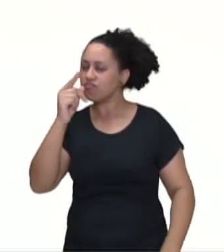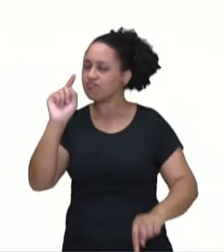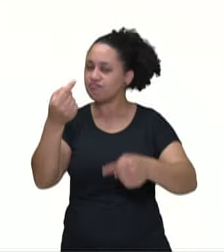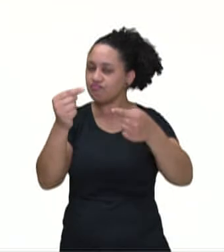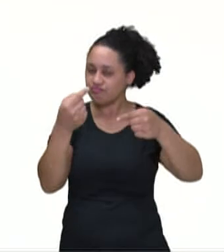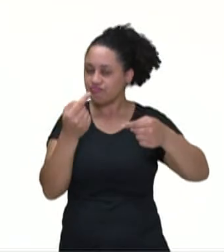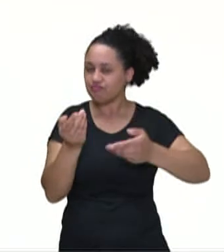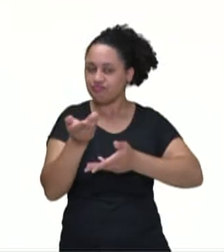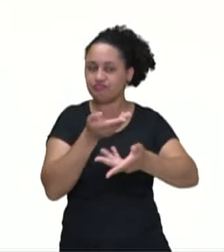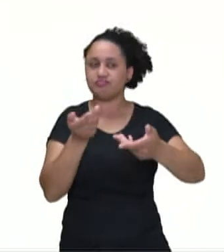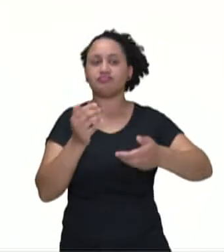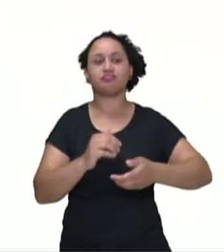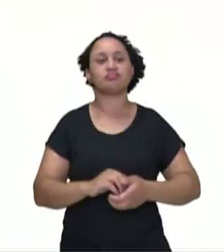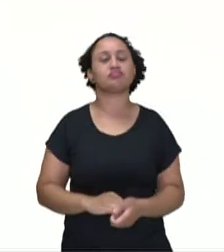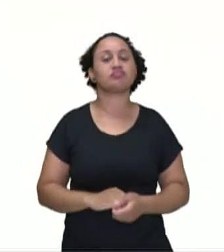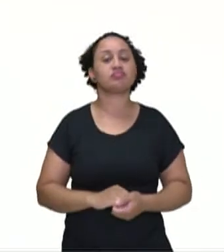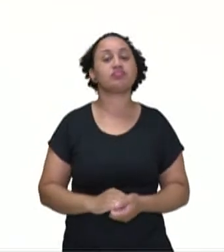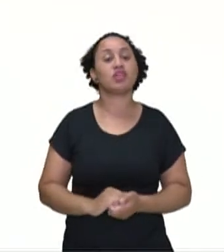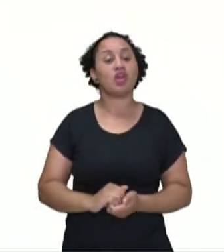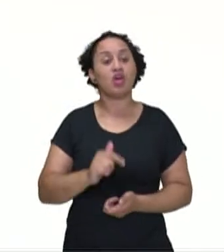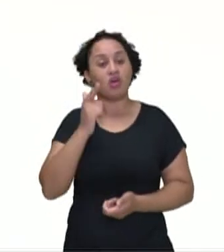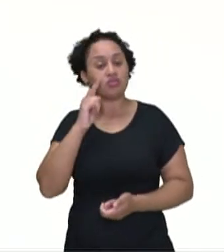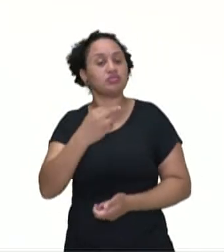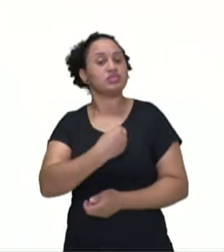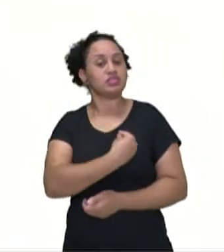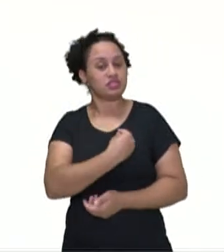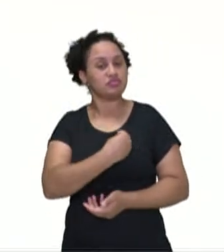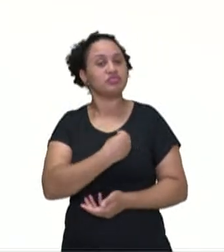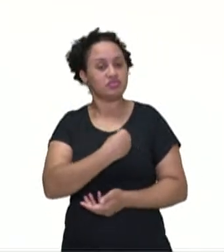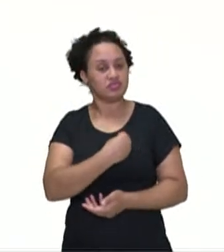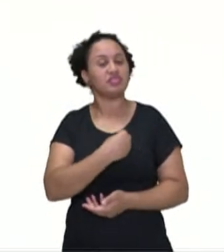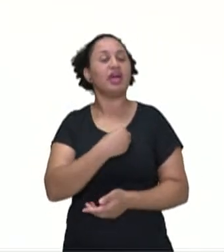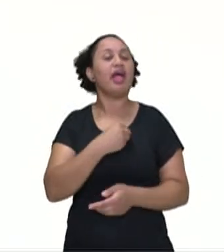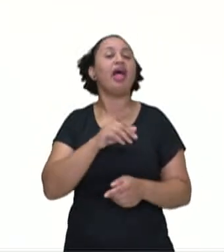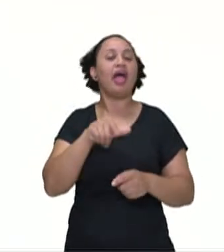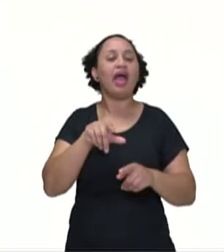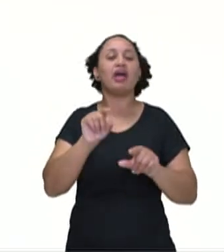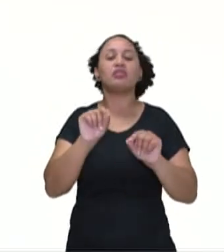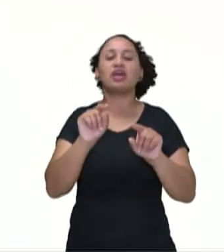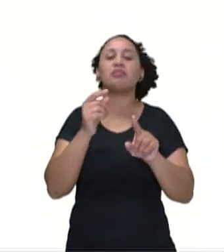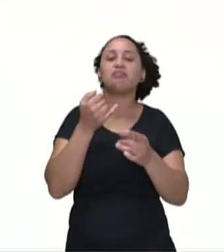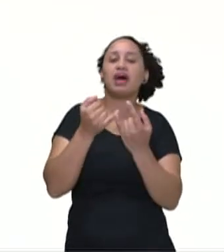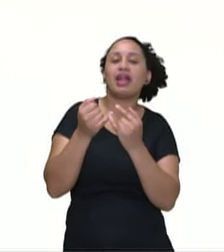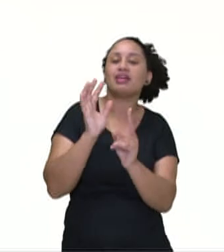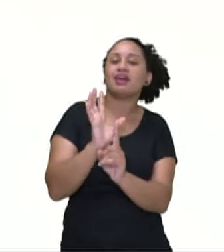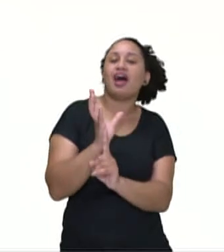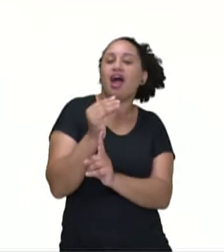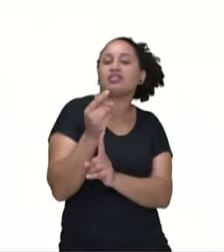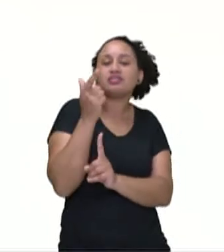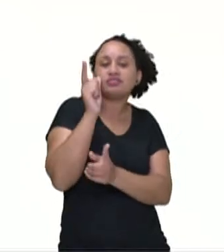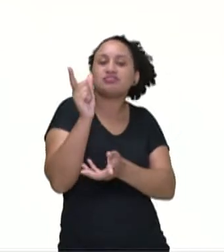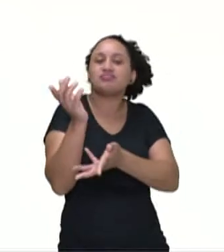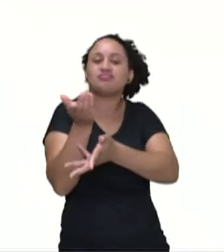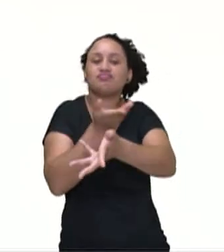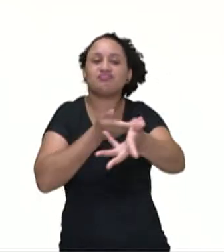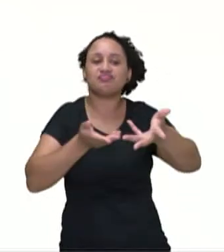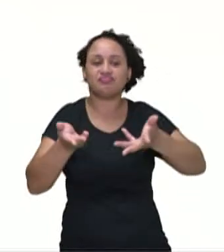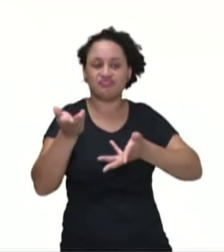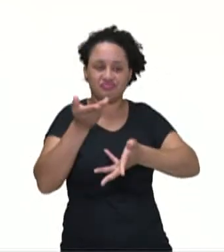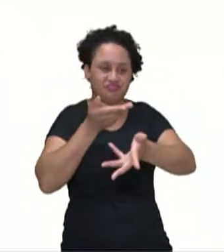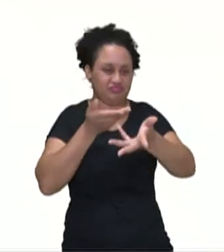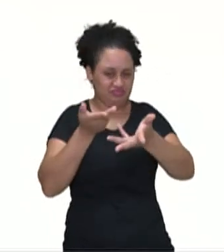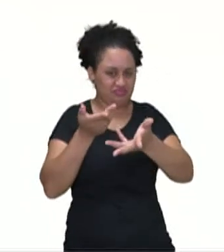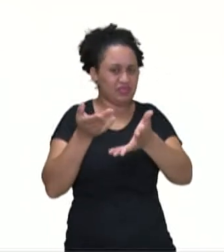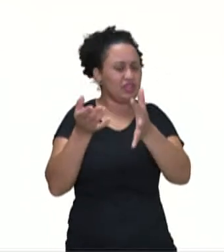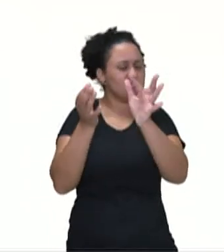convivência. A arte de viver é simplesmente a arte de conviver. Simplesmente,